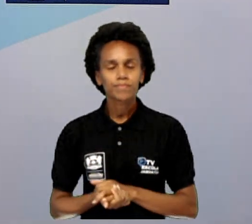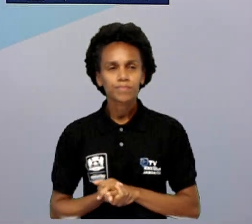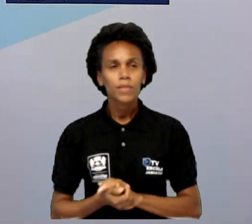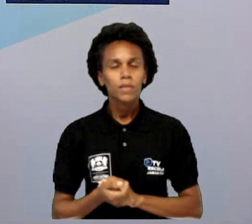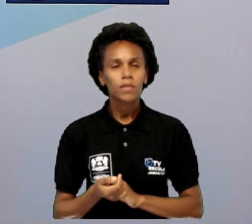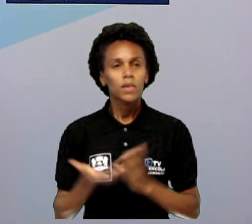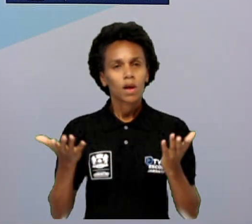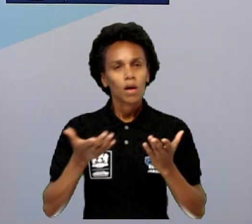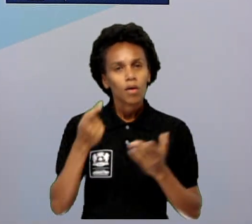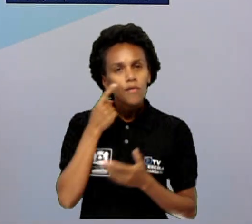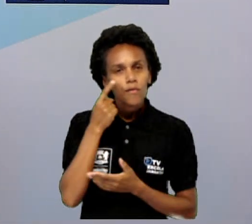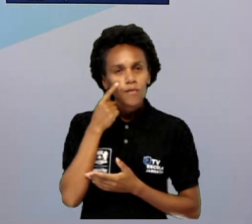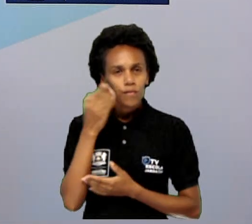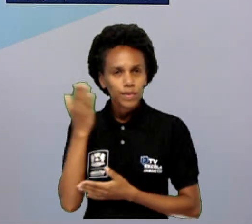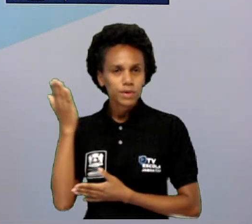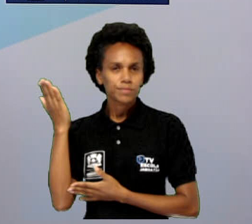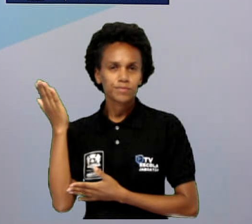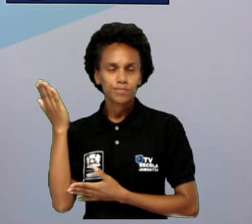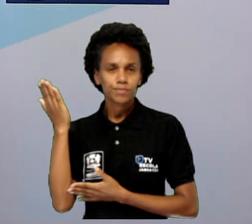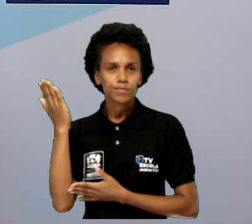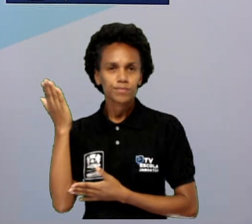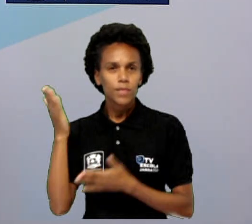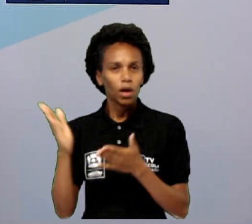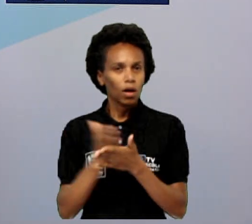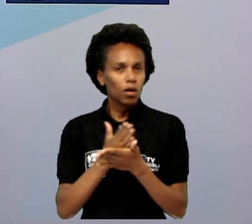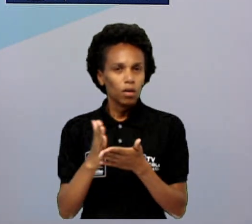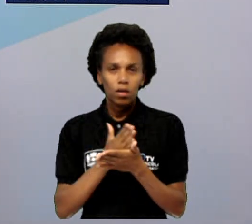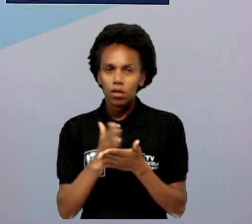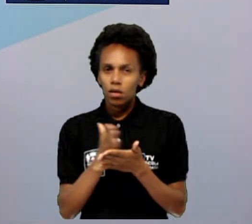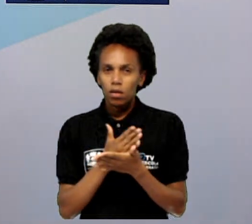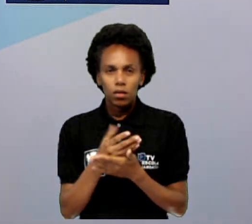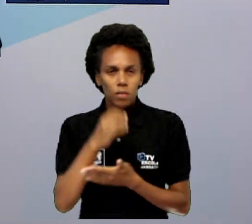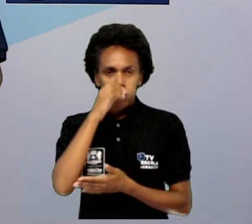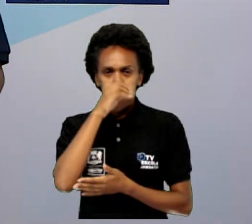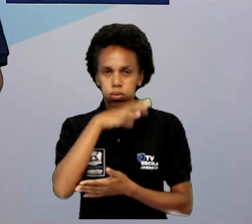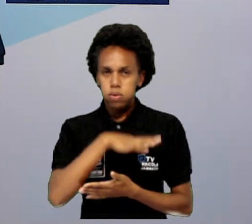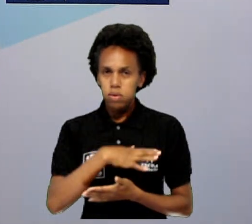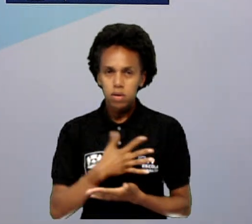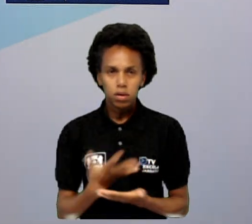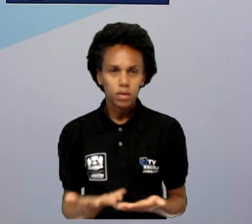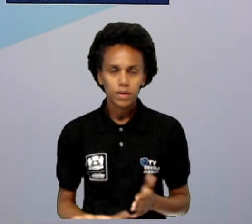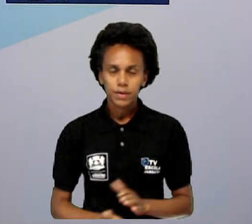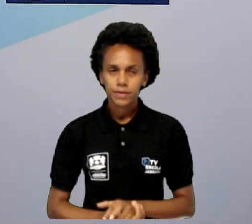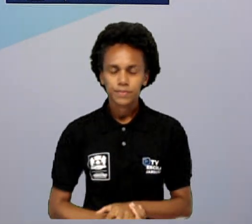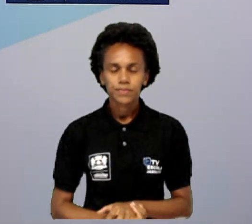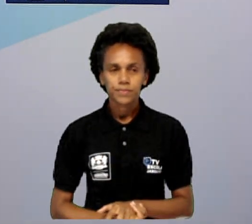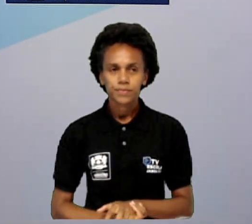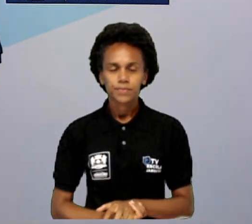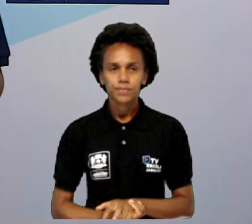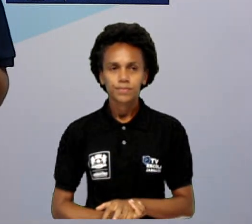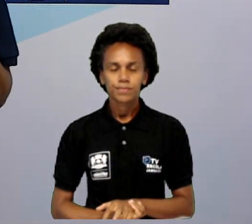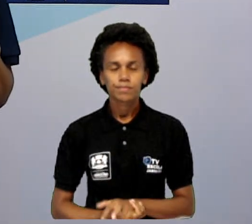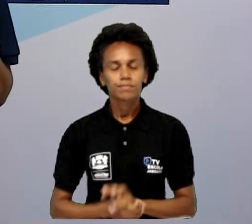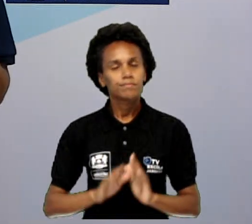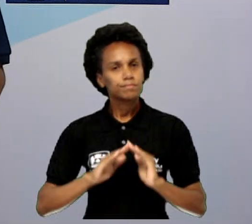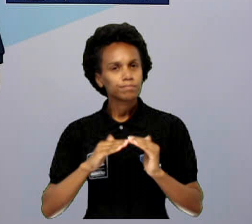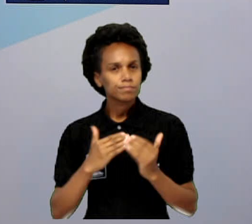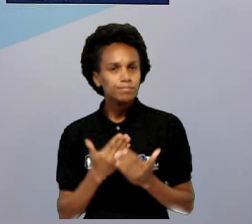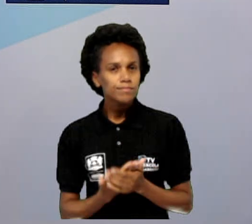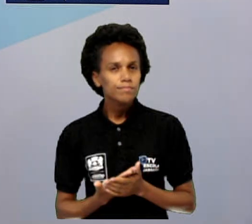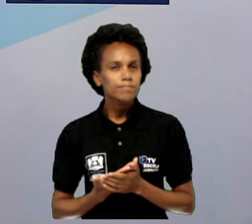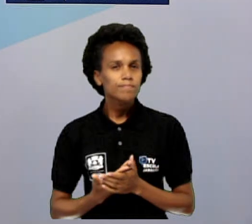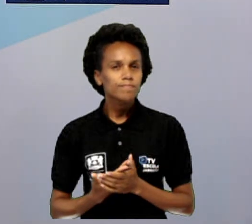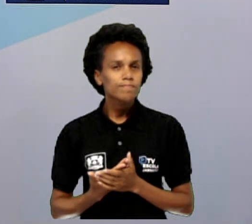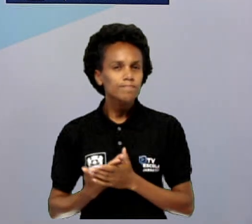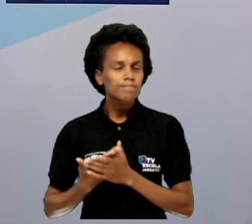assim, coisas bizarras que aconteciam na escola no passado. A escola daquela época, gente, ela era